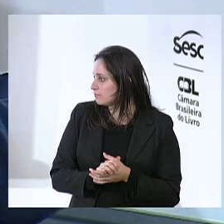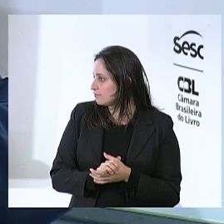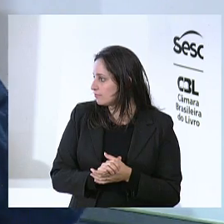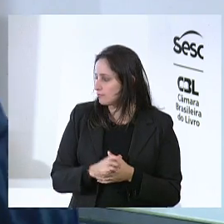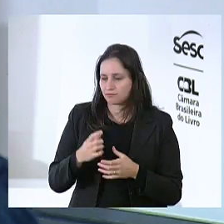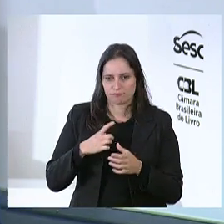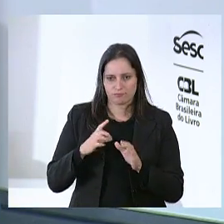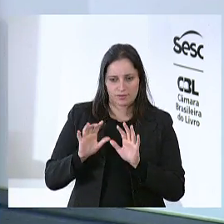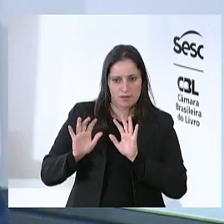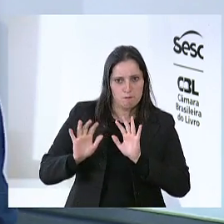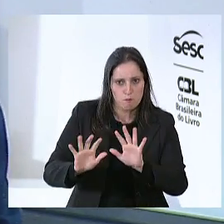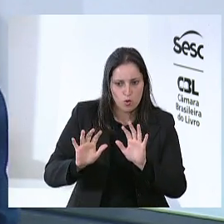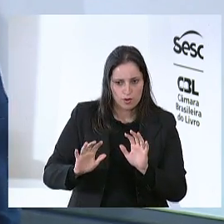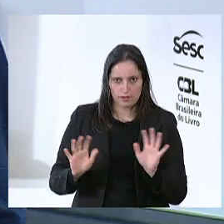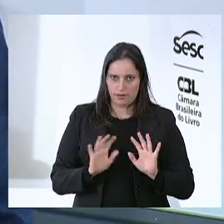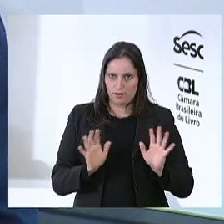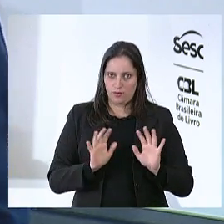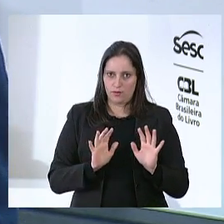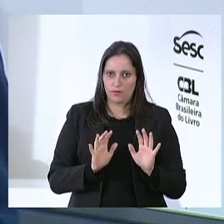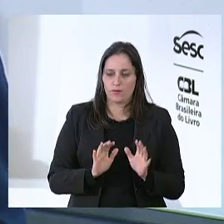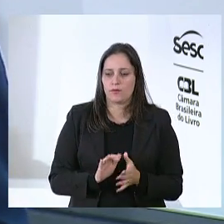empujen.